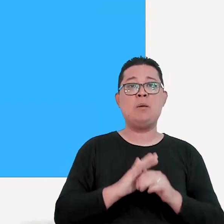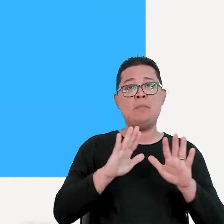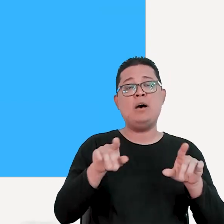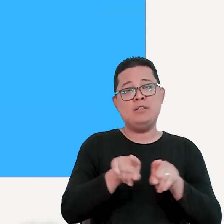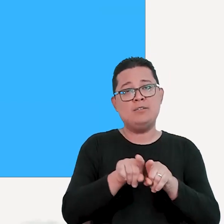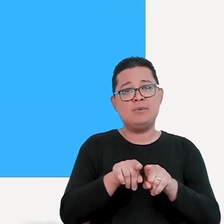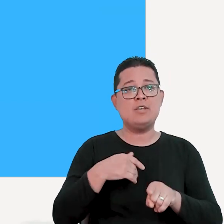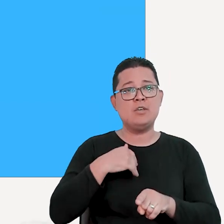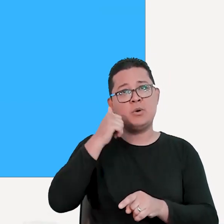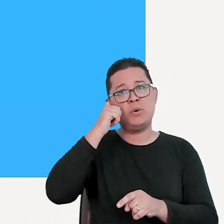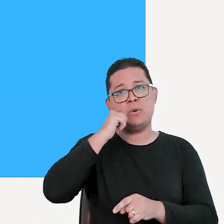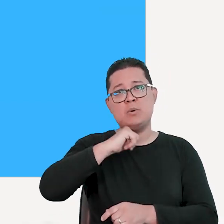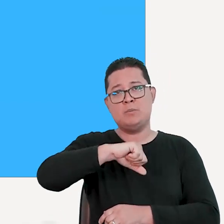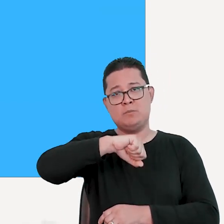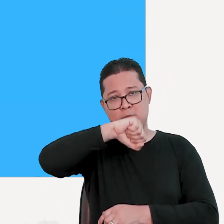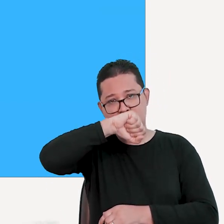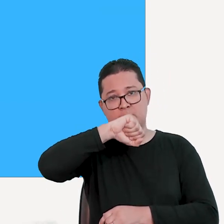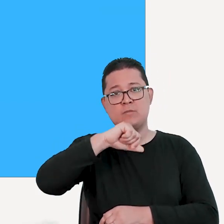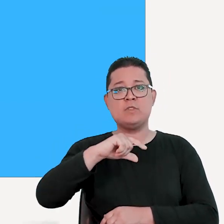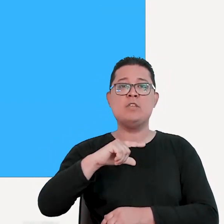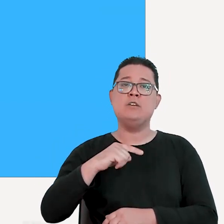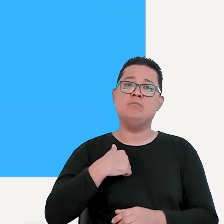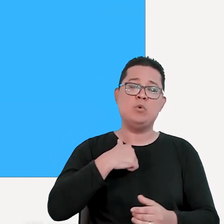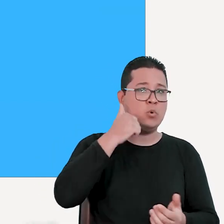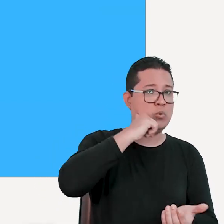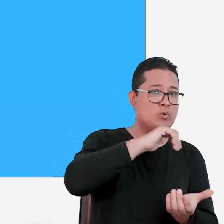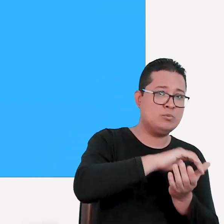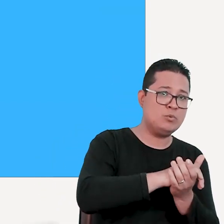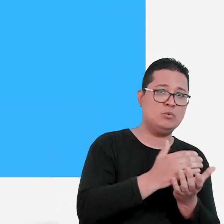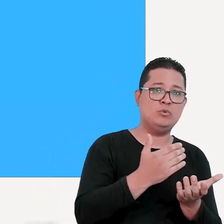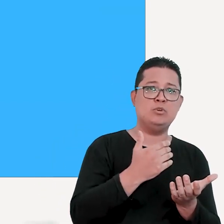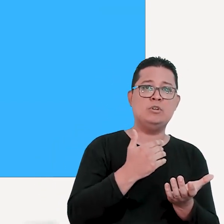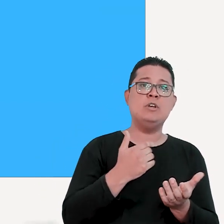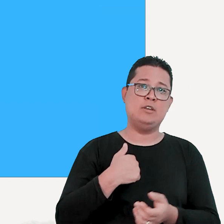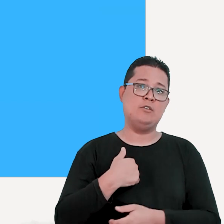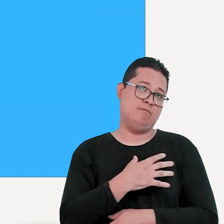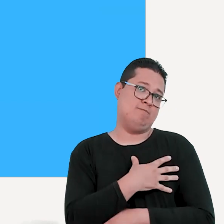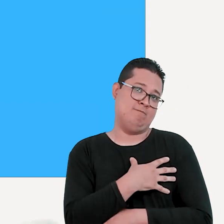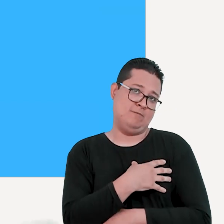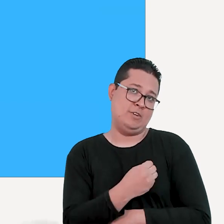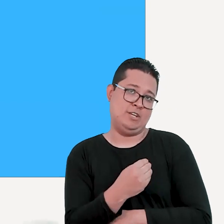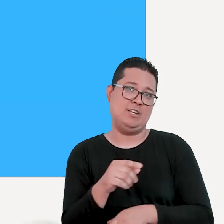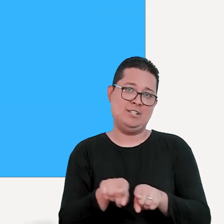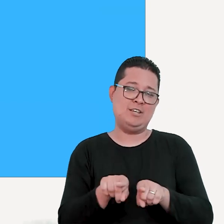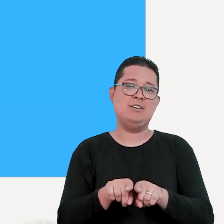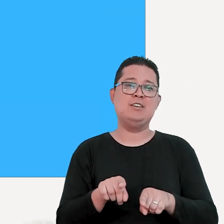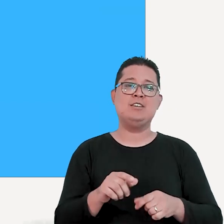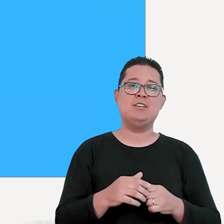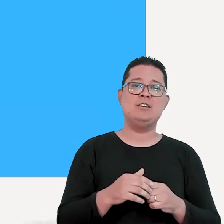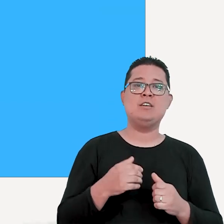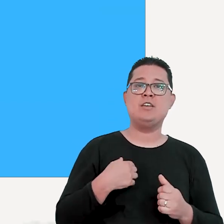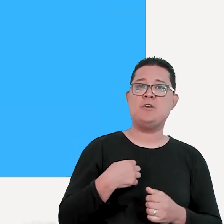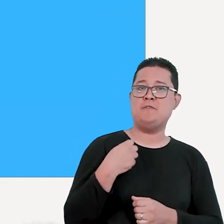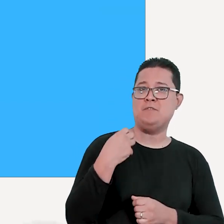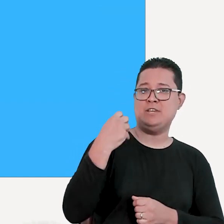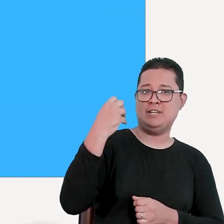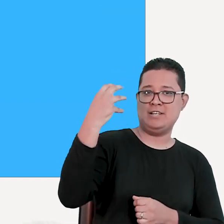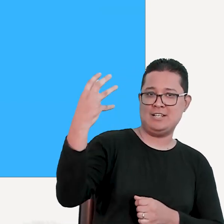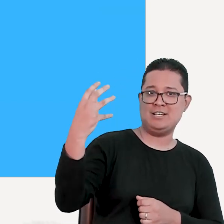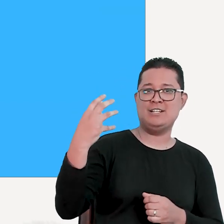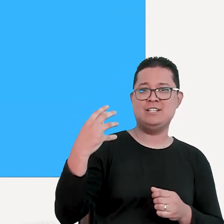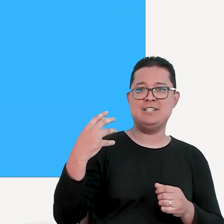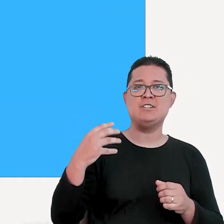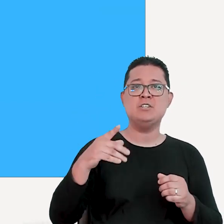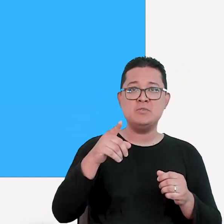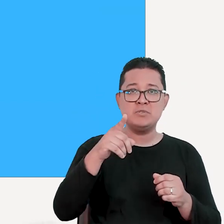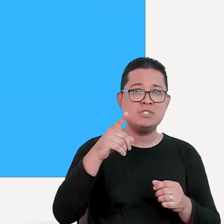sou esposa, eu sou filha e sou viajante nas horas vagas. Se vocês ouvirem aí um chorinho de fundo ou